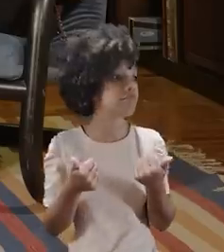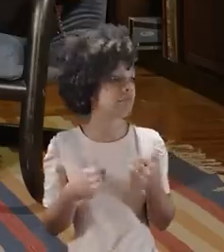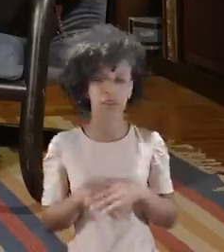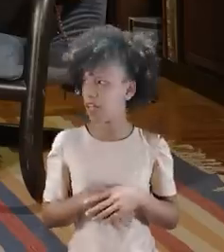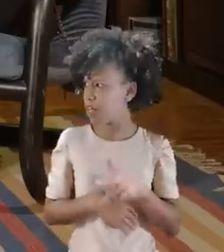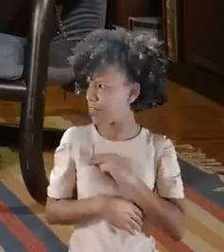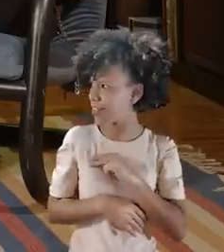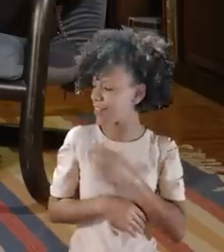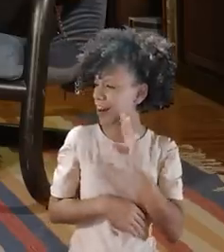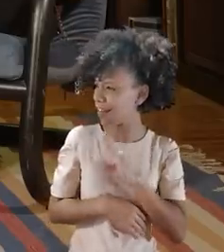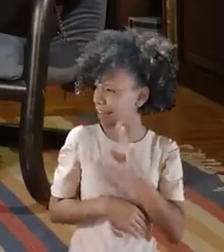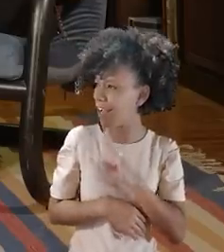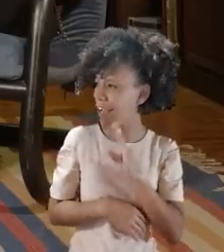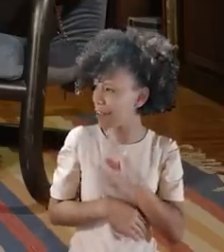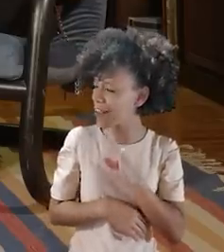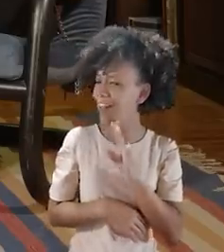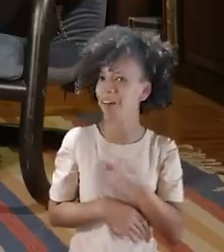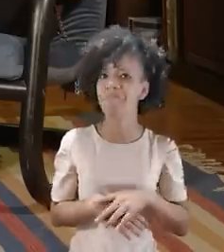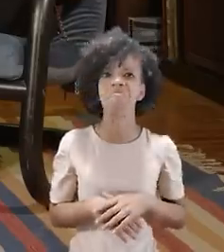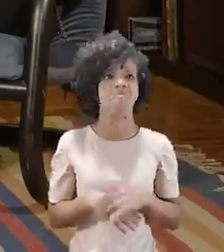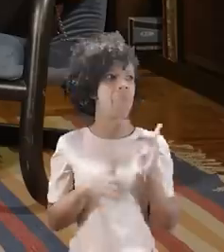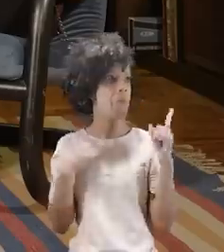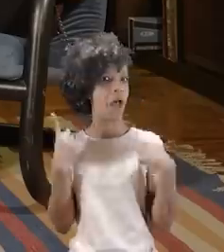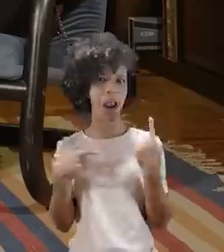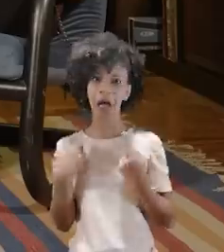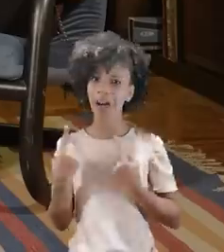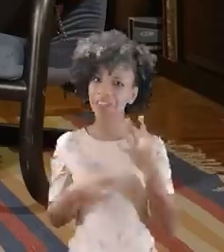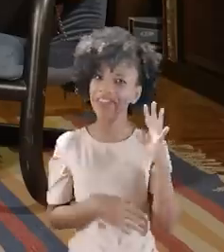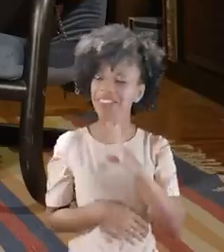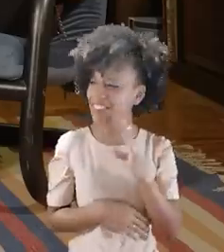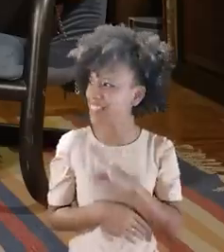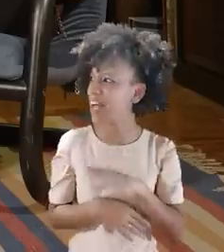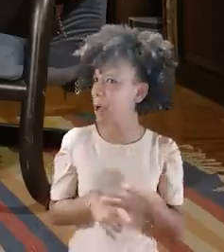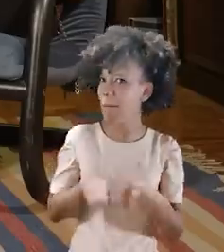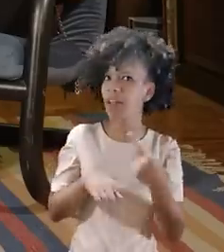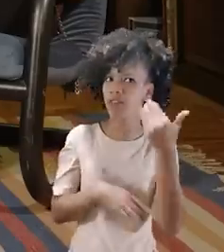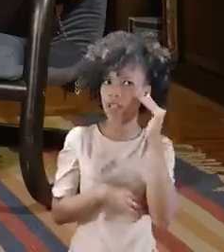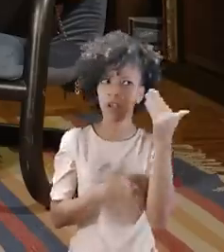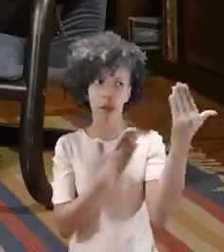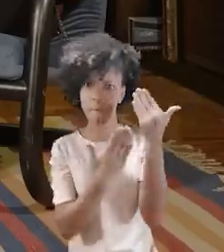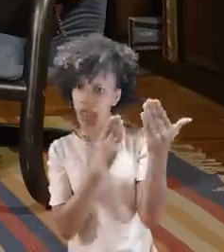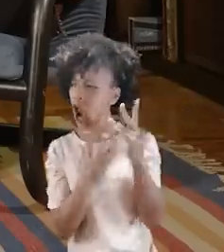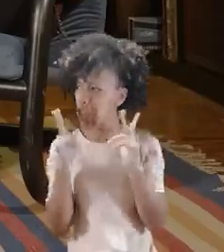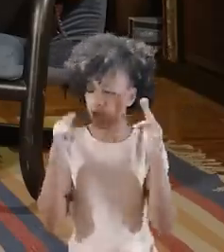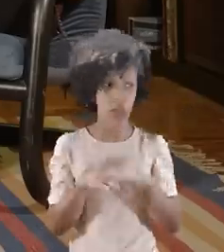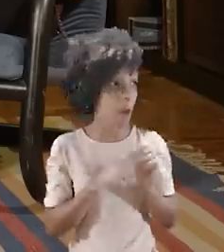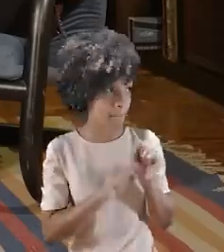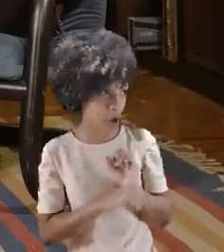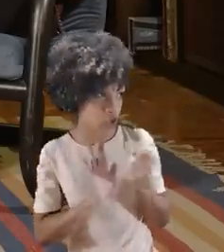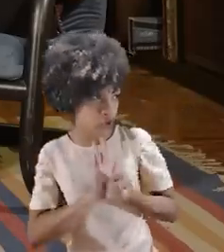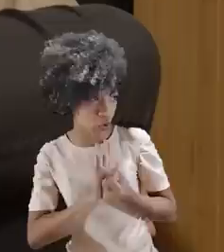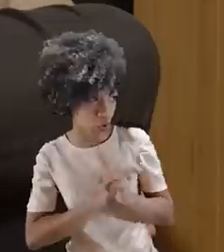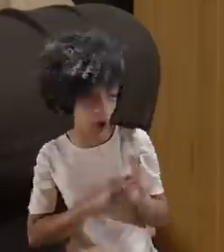ligado que louco velho que da hora parabéns muito louco muito louco muito louco que você vende a psicologia dos só de